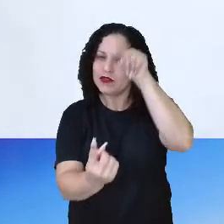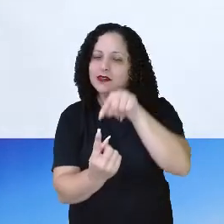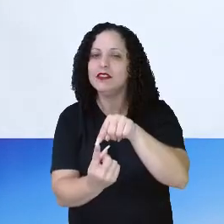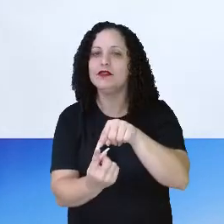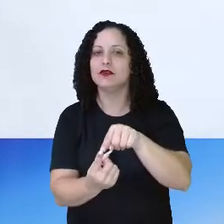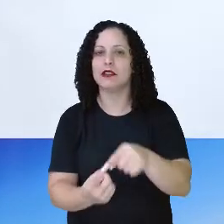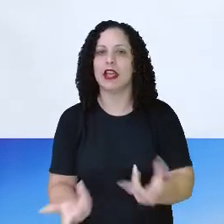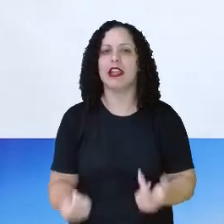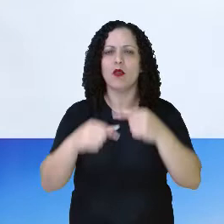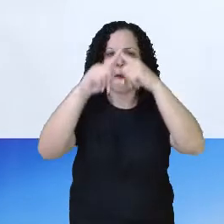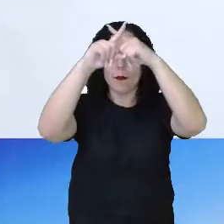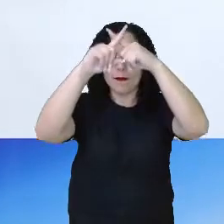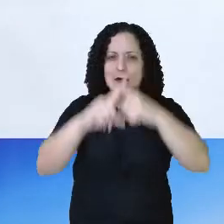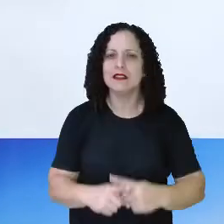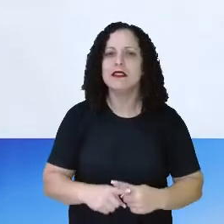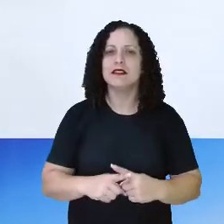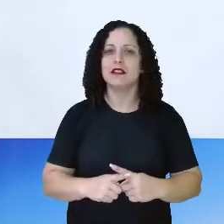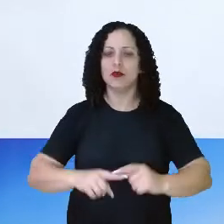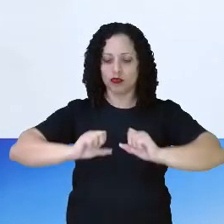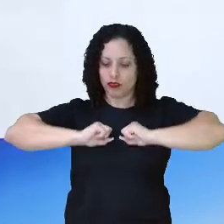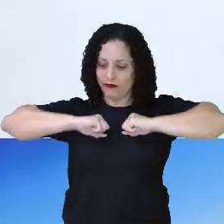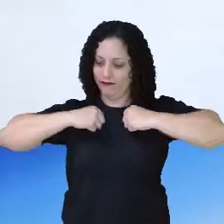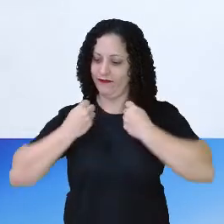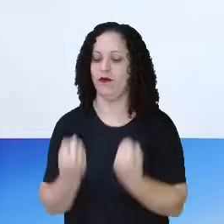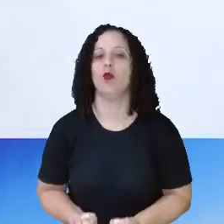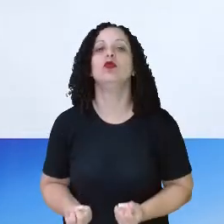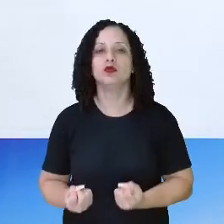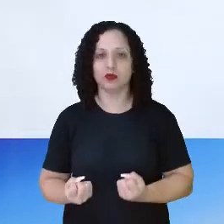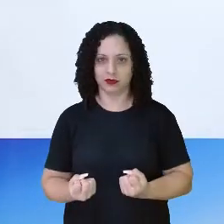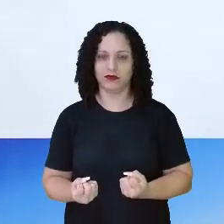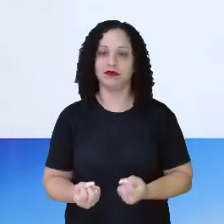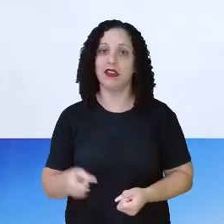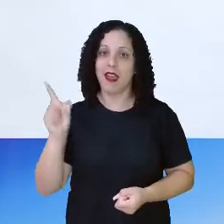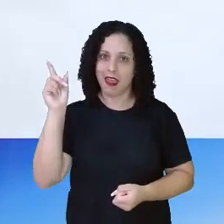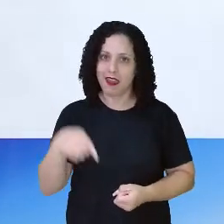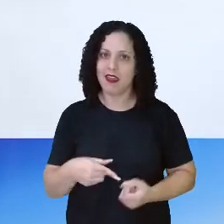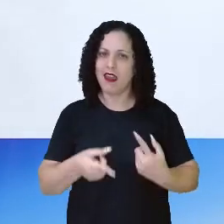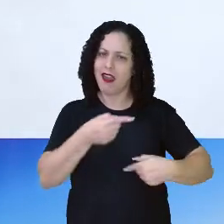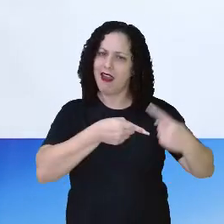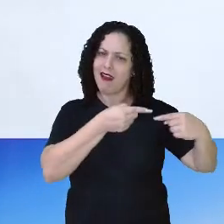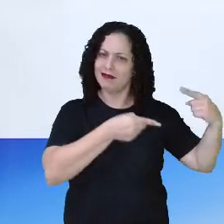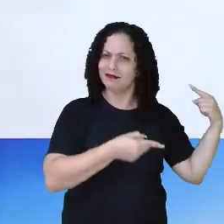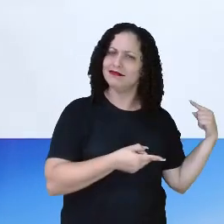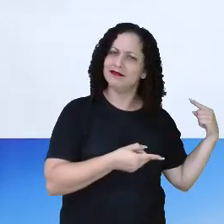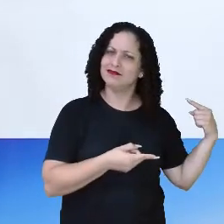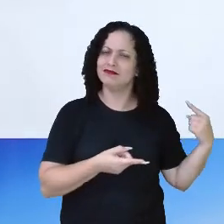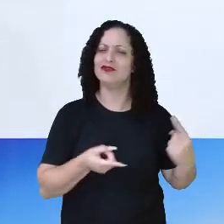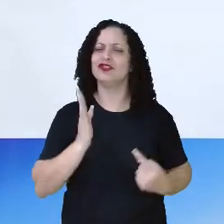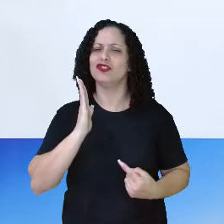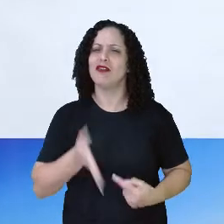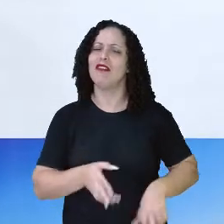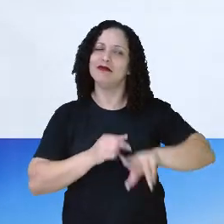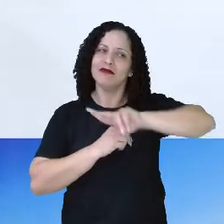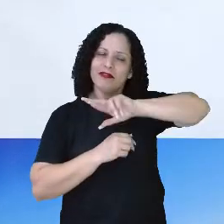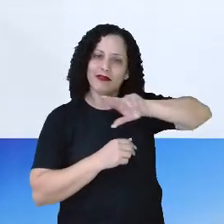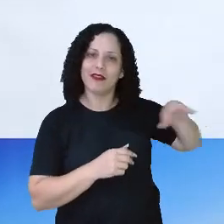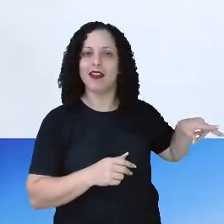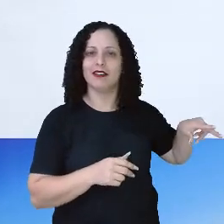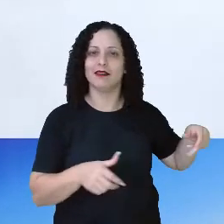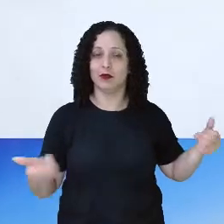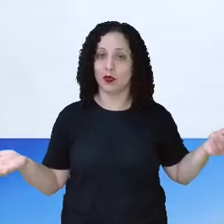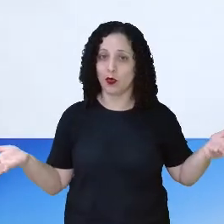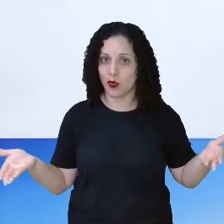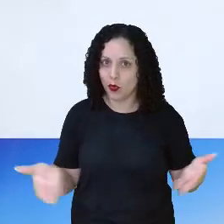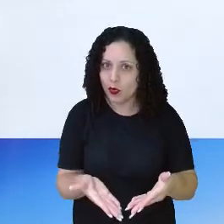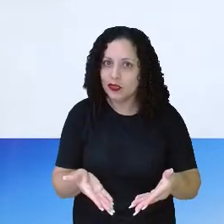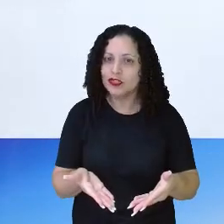de competição, de rendimento físico, ele já foi deixado para trás, não é? Hoje em dia, a